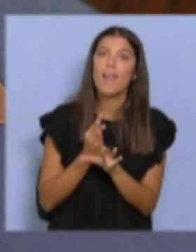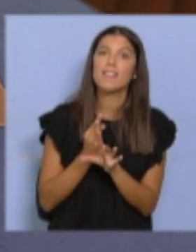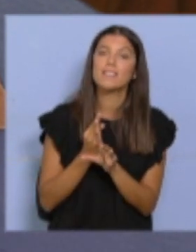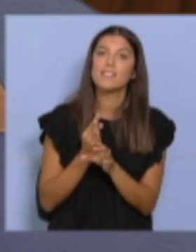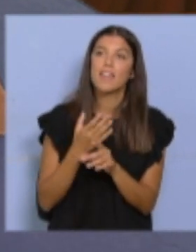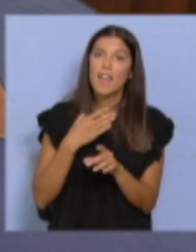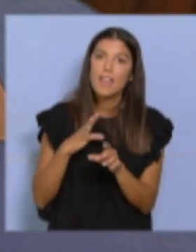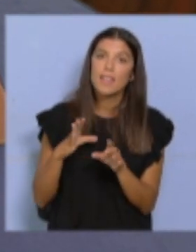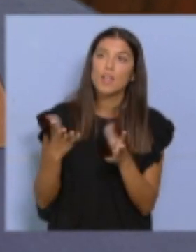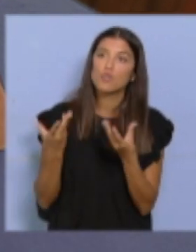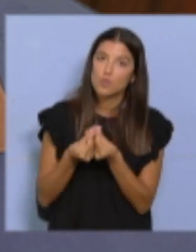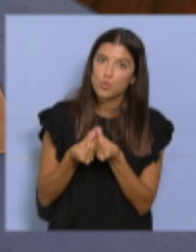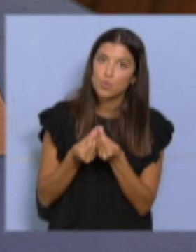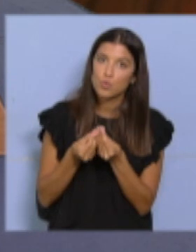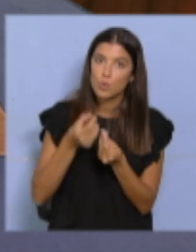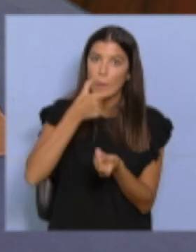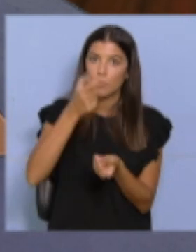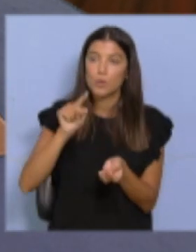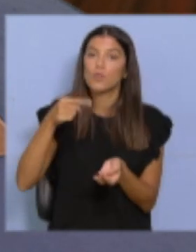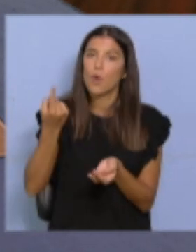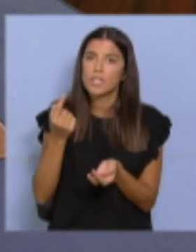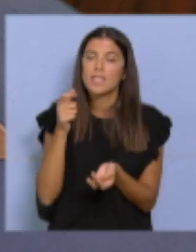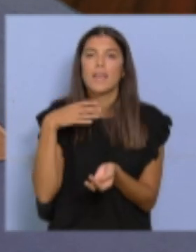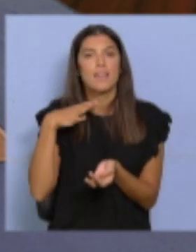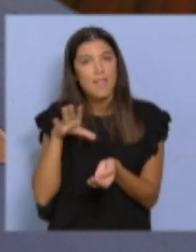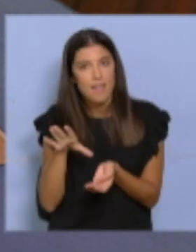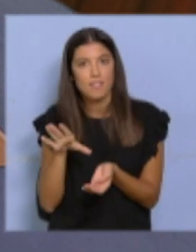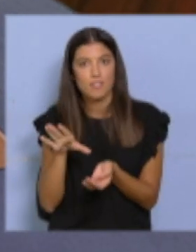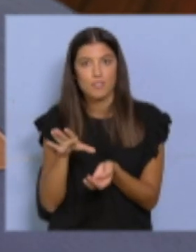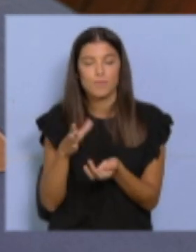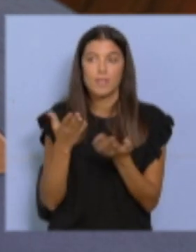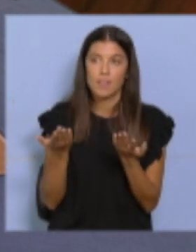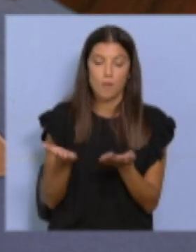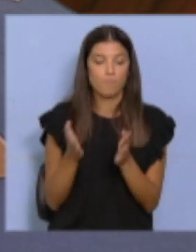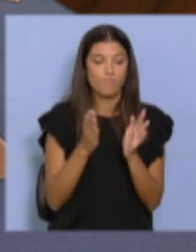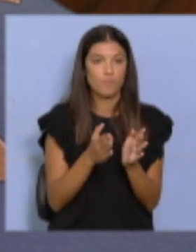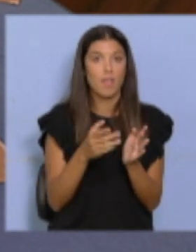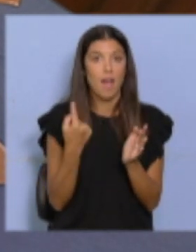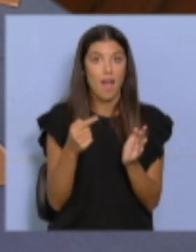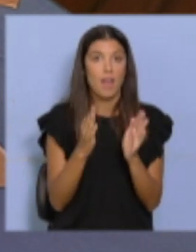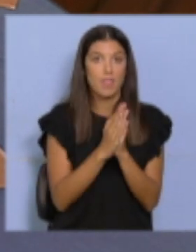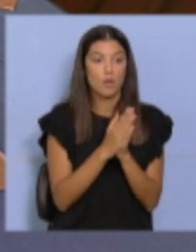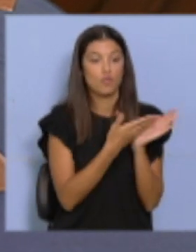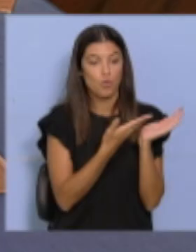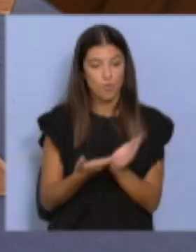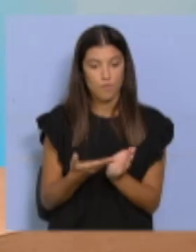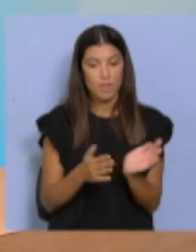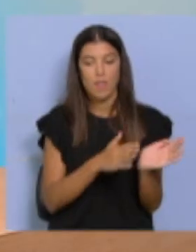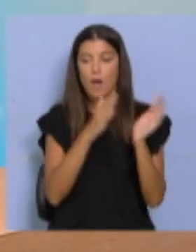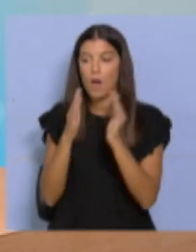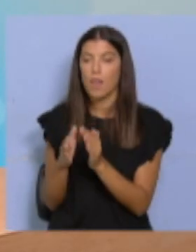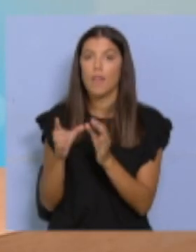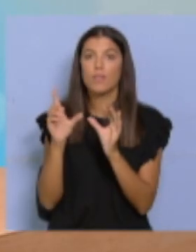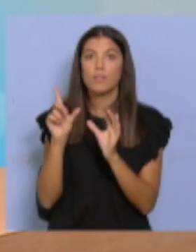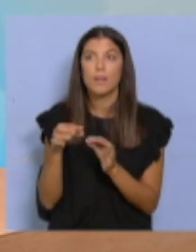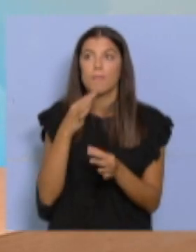com os outros? Então, temos por um lado a certeza deste Deus que convida, mas por outro lado também esta certeza e